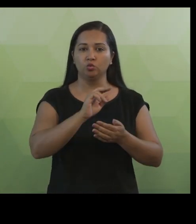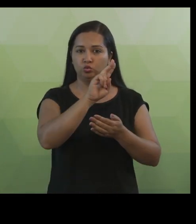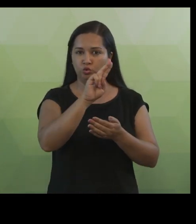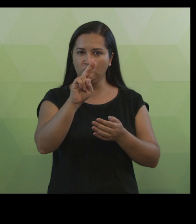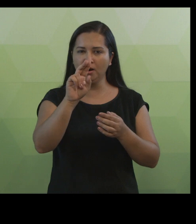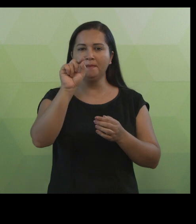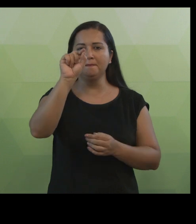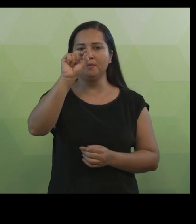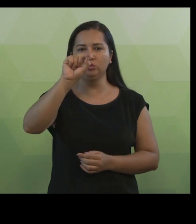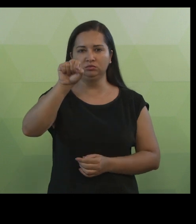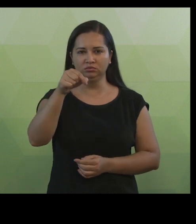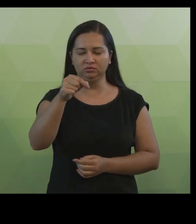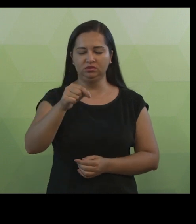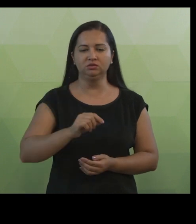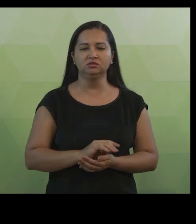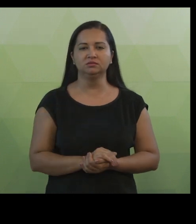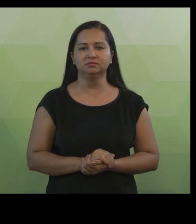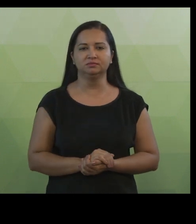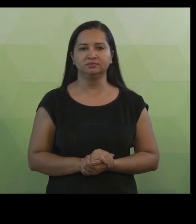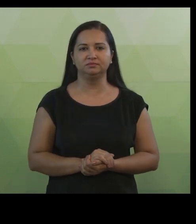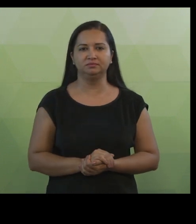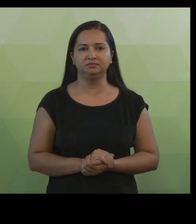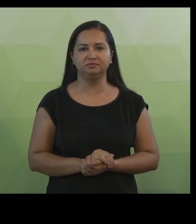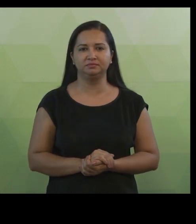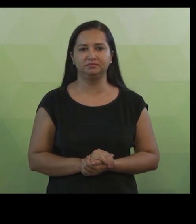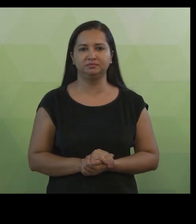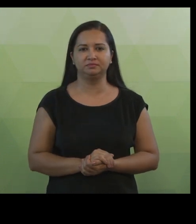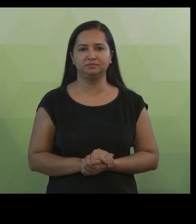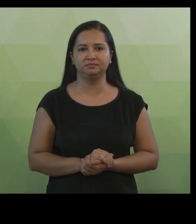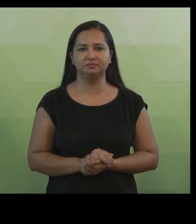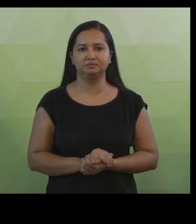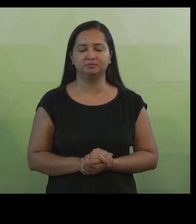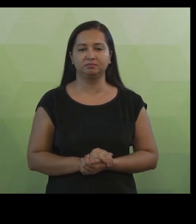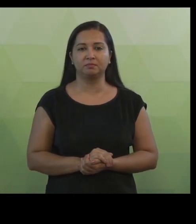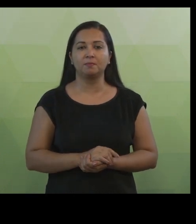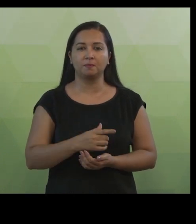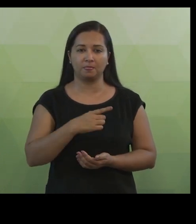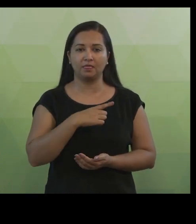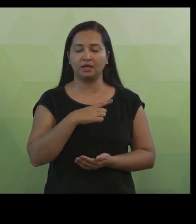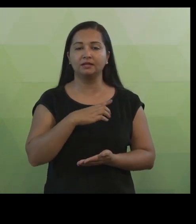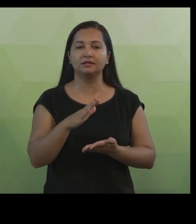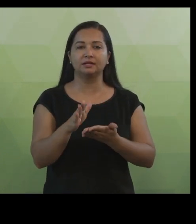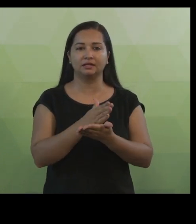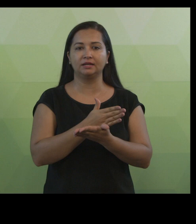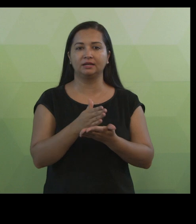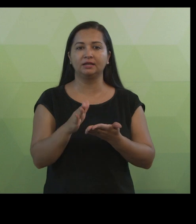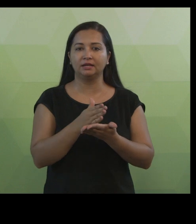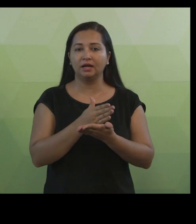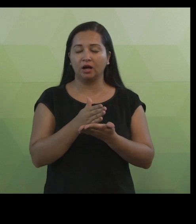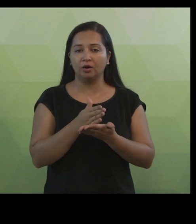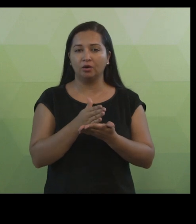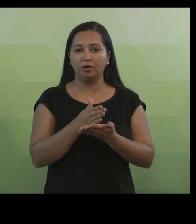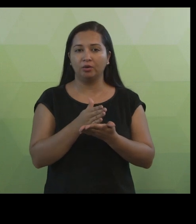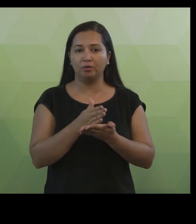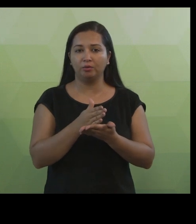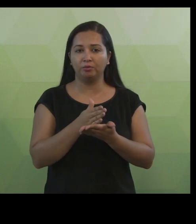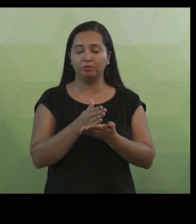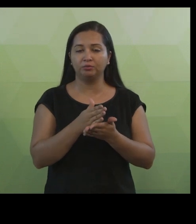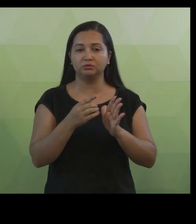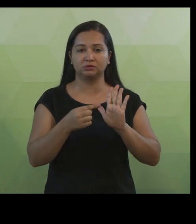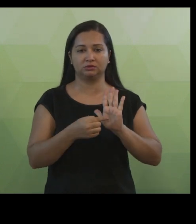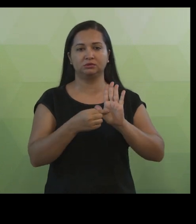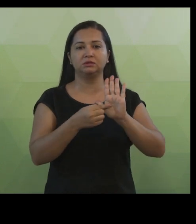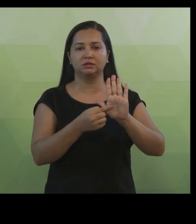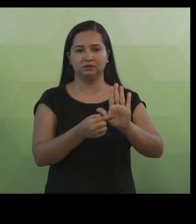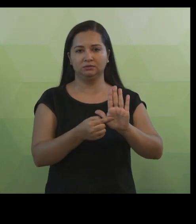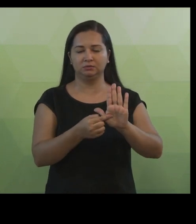uma sequência de caracteres. A declaração básica é Qual tipo de dado? String, lembrando